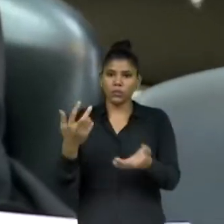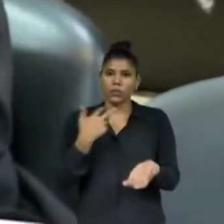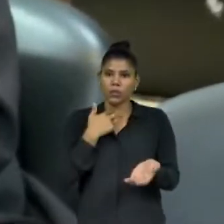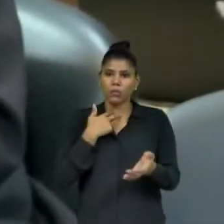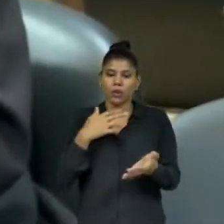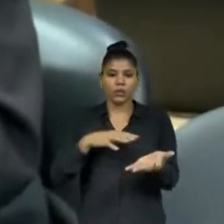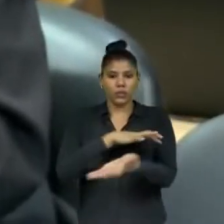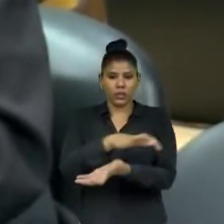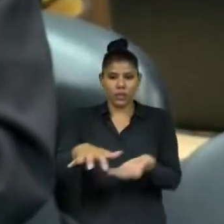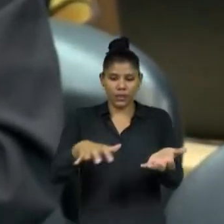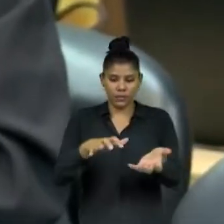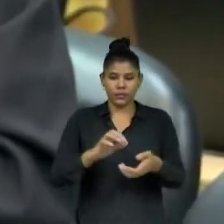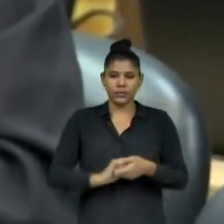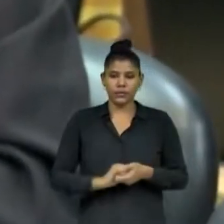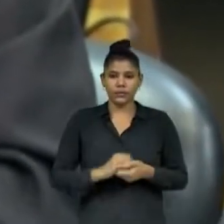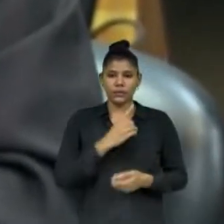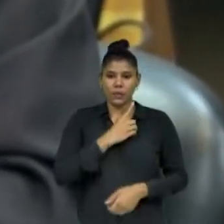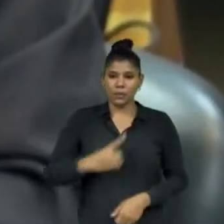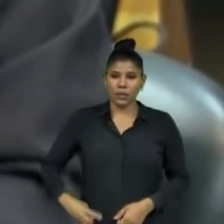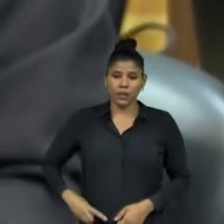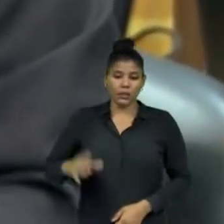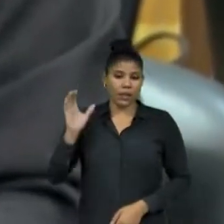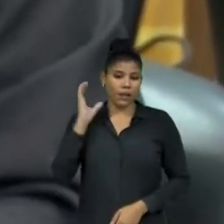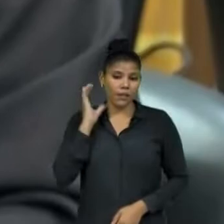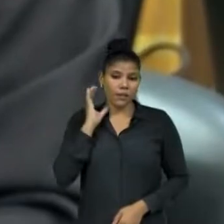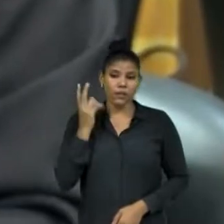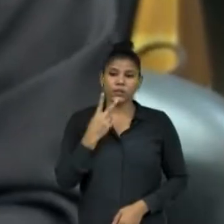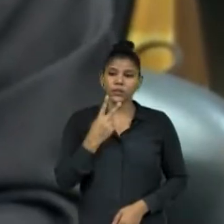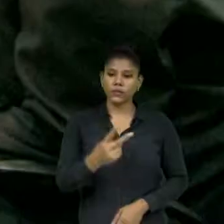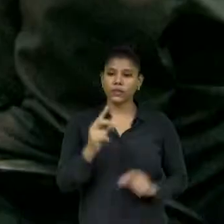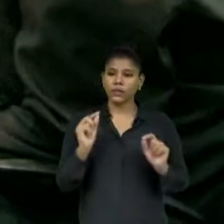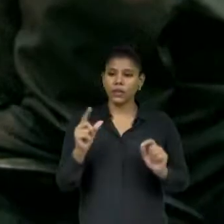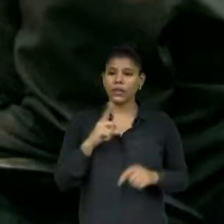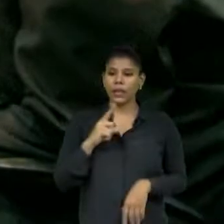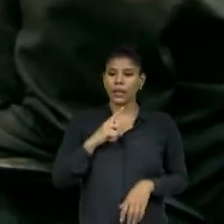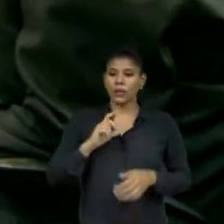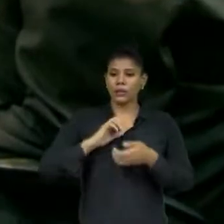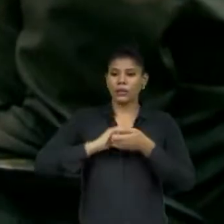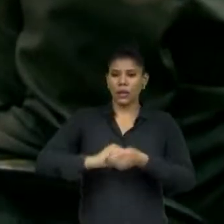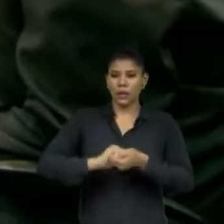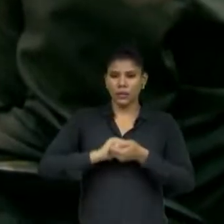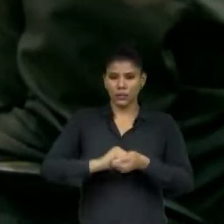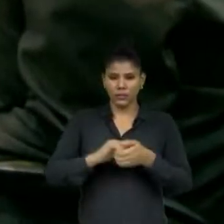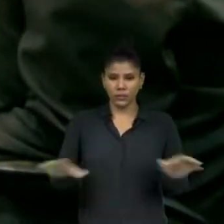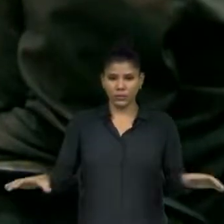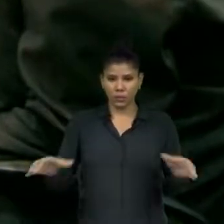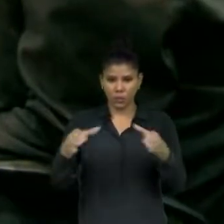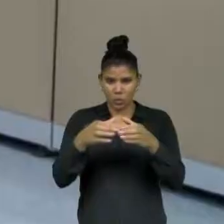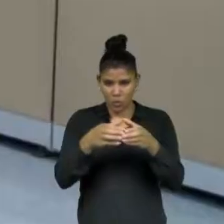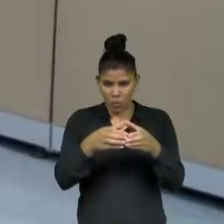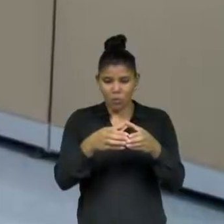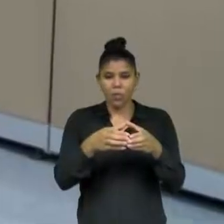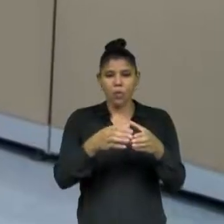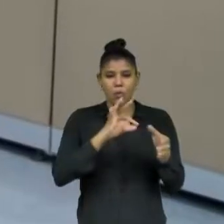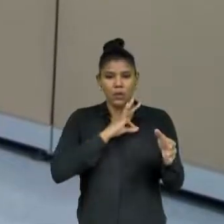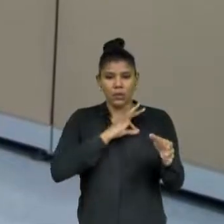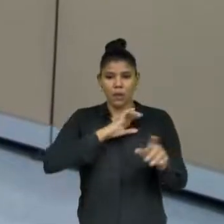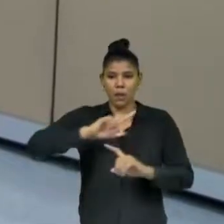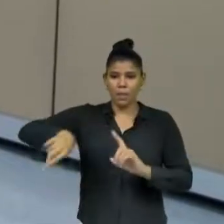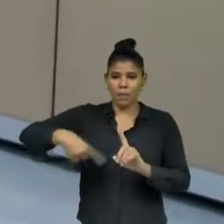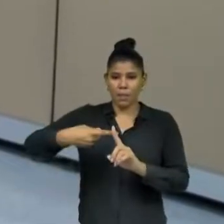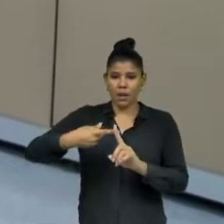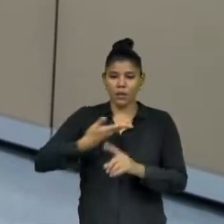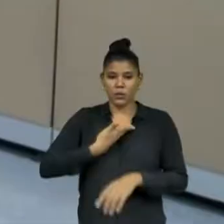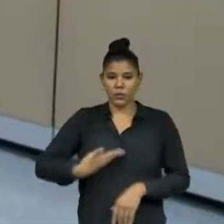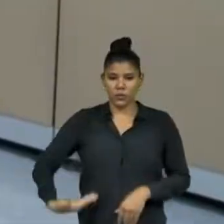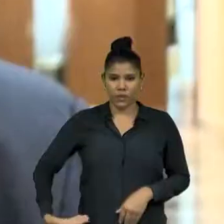o deputado delegado Cavalcante, mesmo com as negociações feitas entre a categoria e o governo estadual durante a